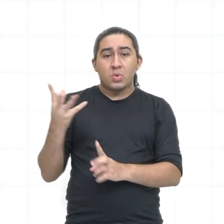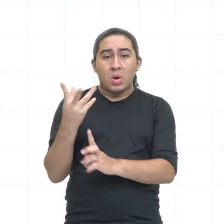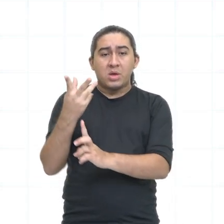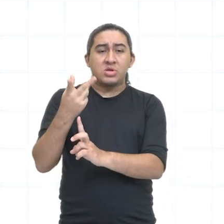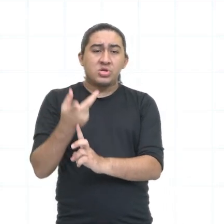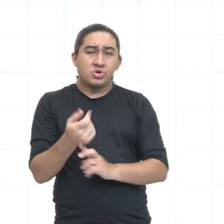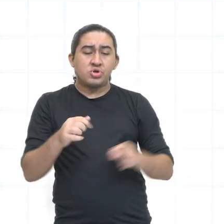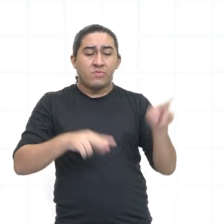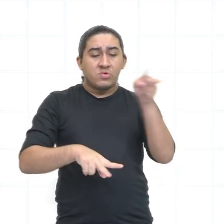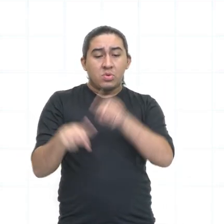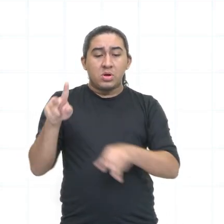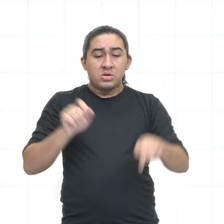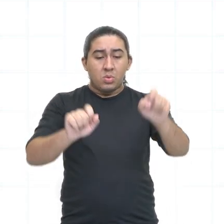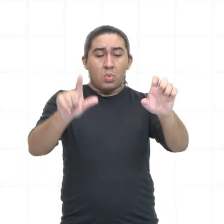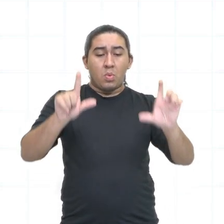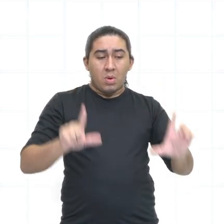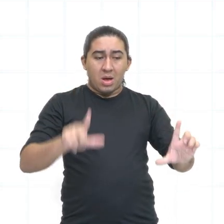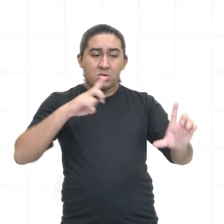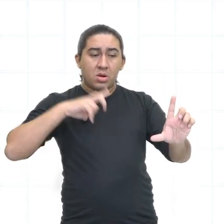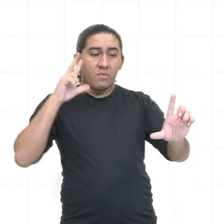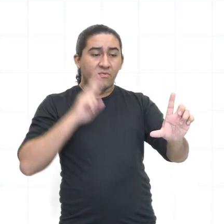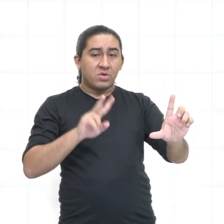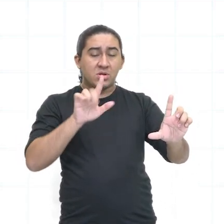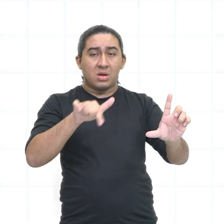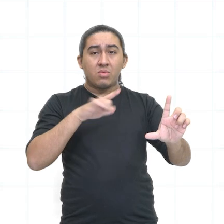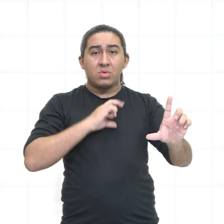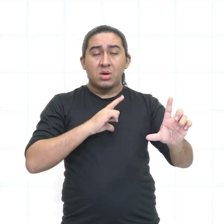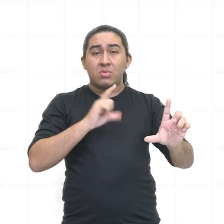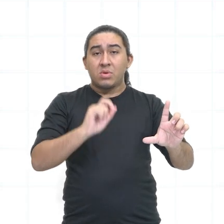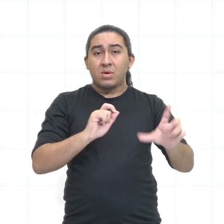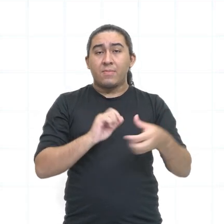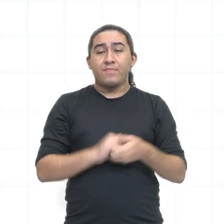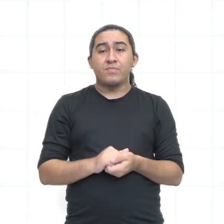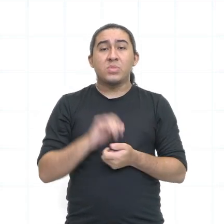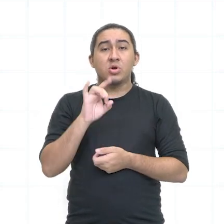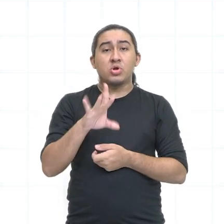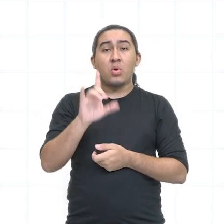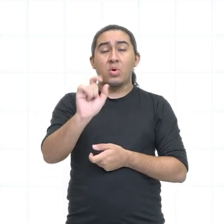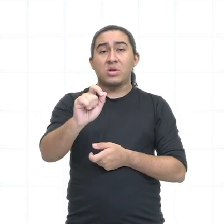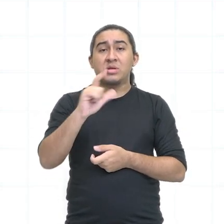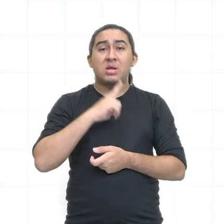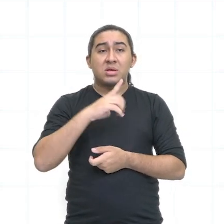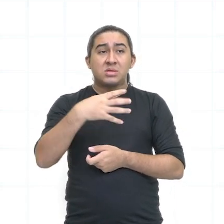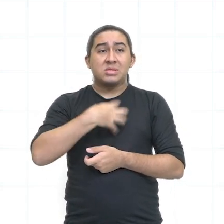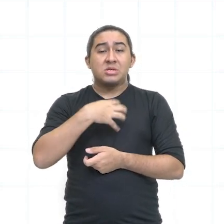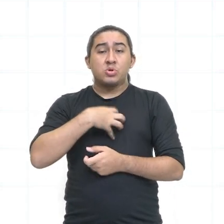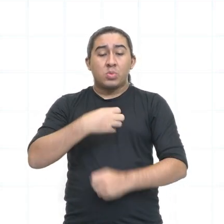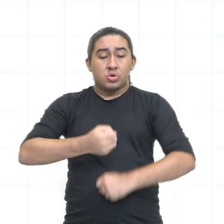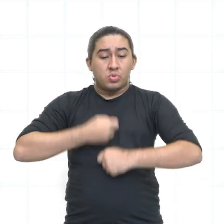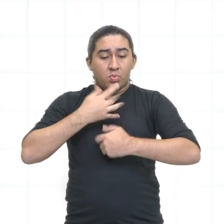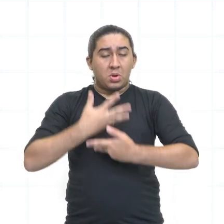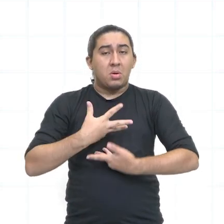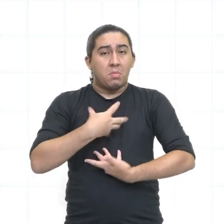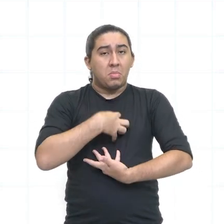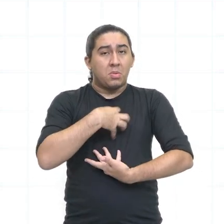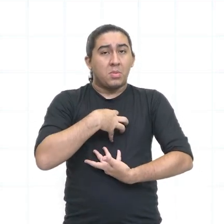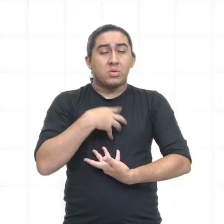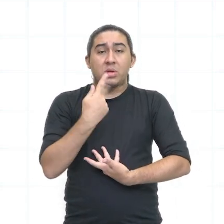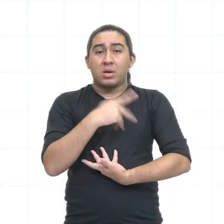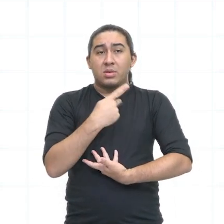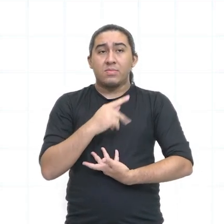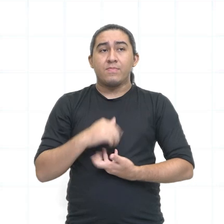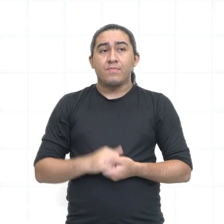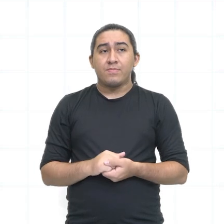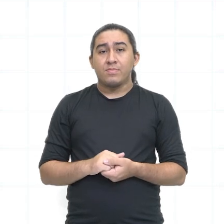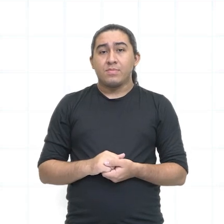ele observa um quadro abstrato, o artista está mostrando só os seus sentimentos interiores. Então, ele não